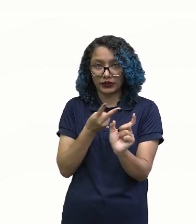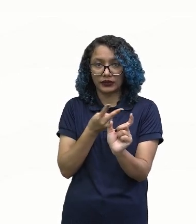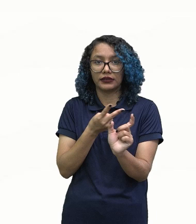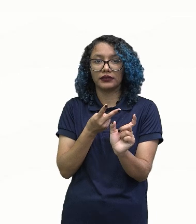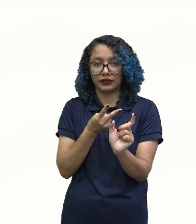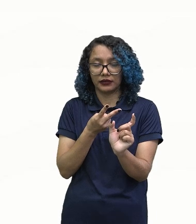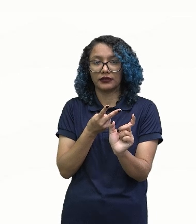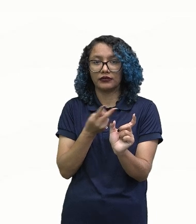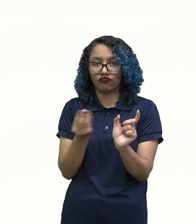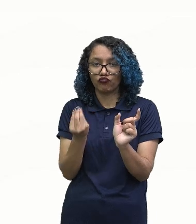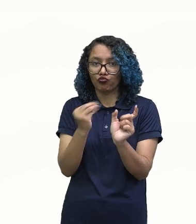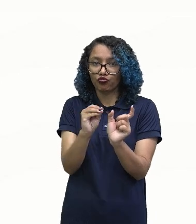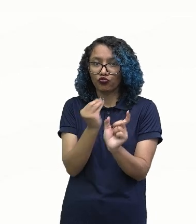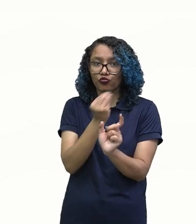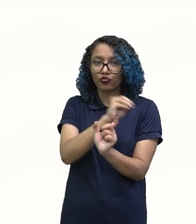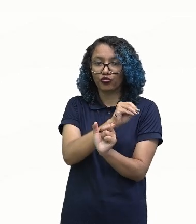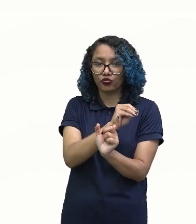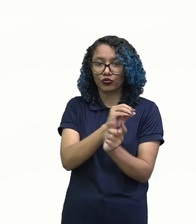vamos ter